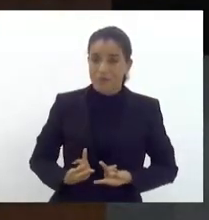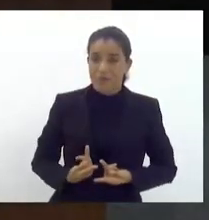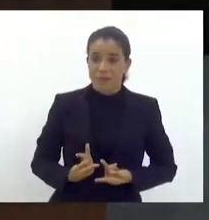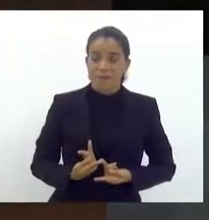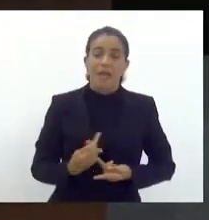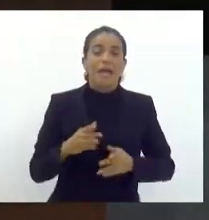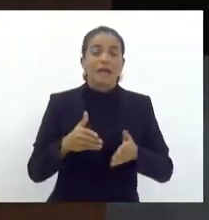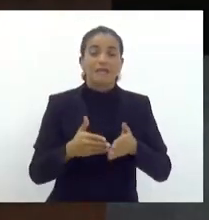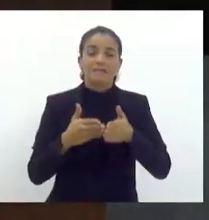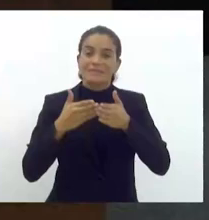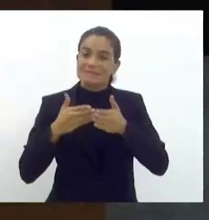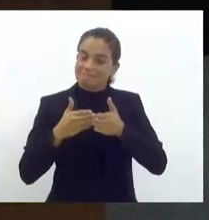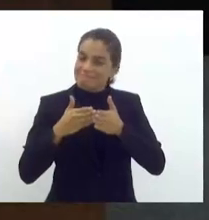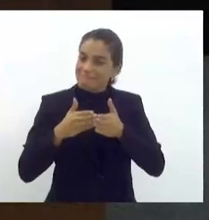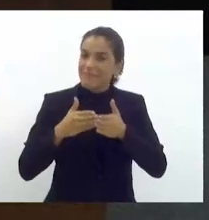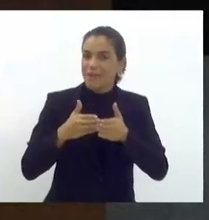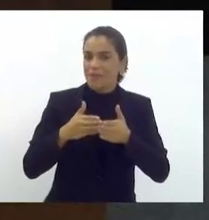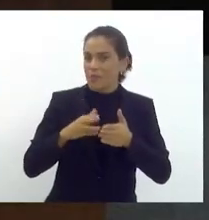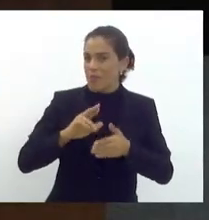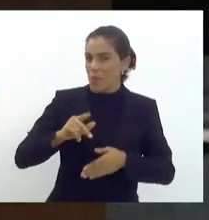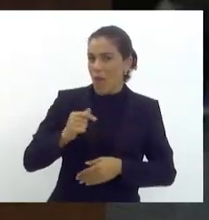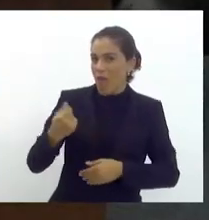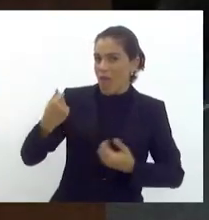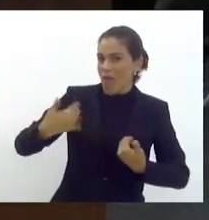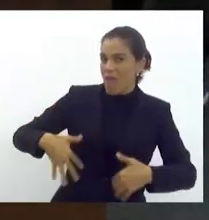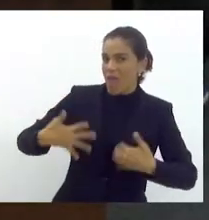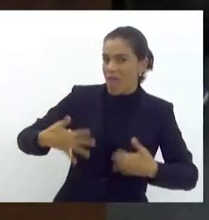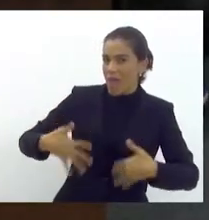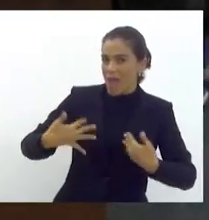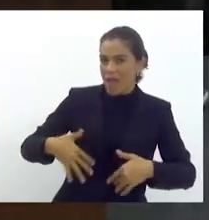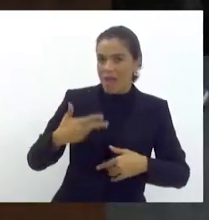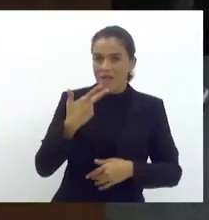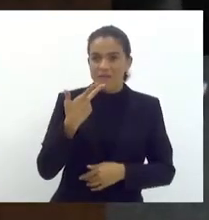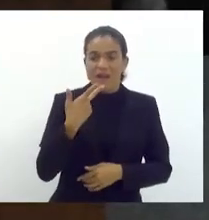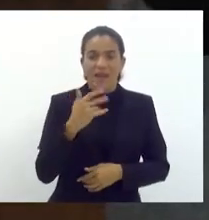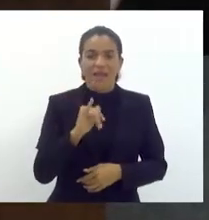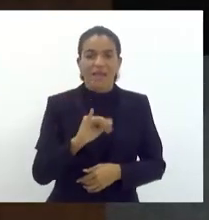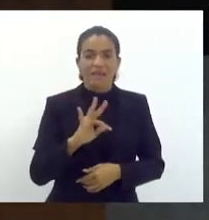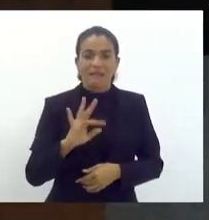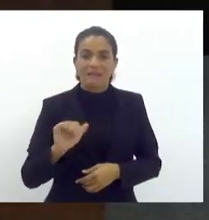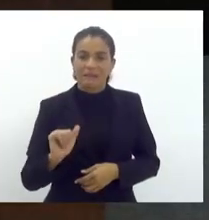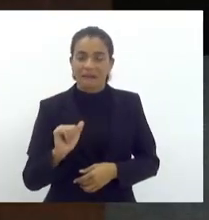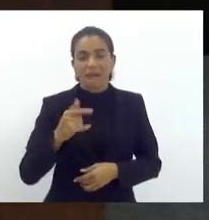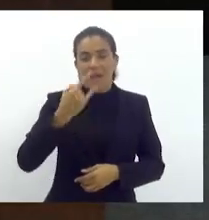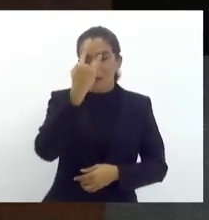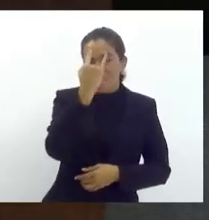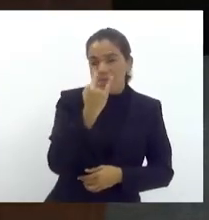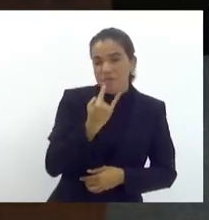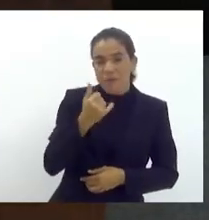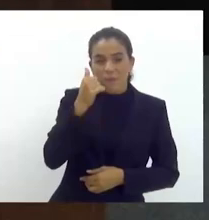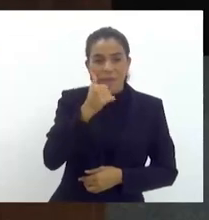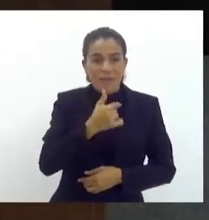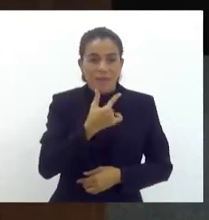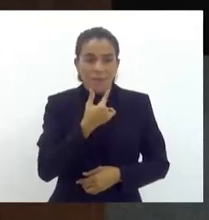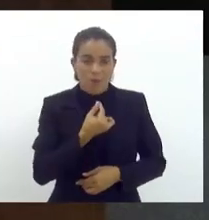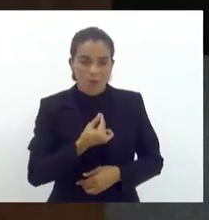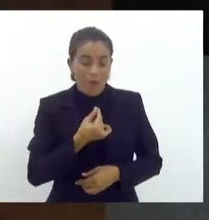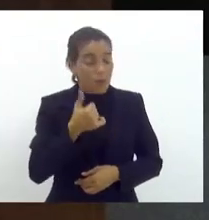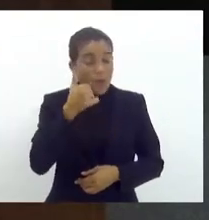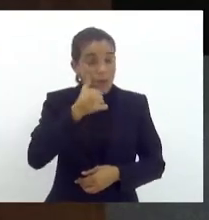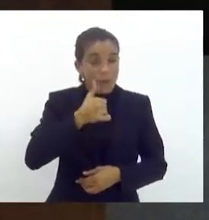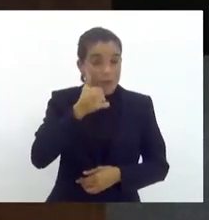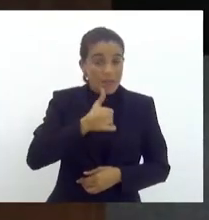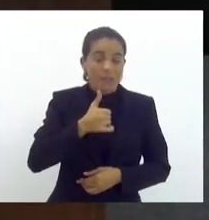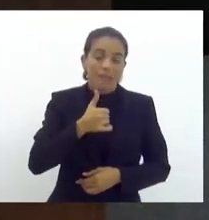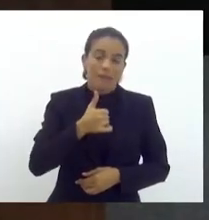essa isenção nos é muito cara pois falar do item de absorvente íntimos para meninas e mulheres em